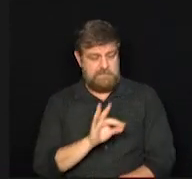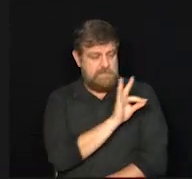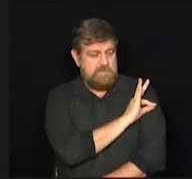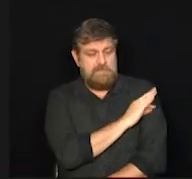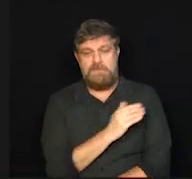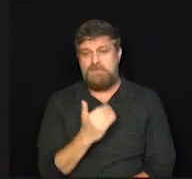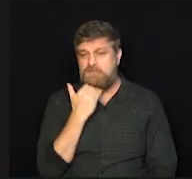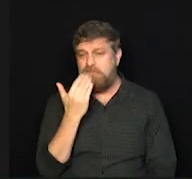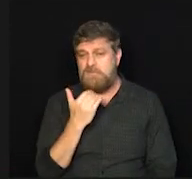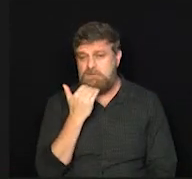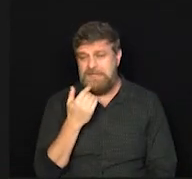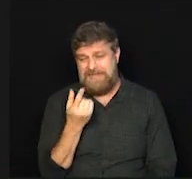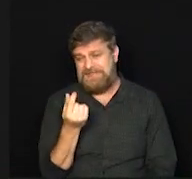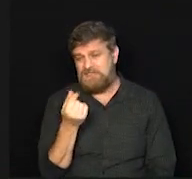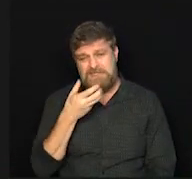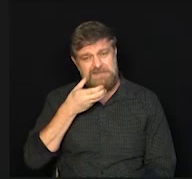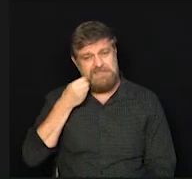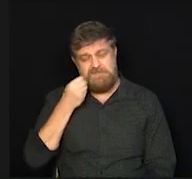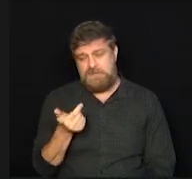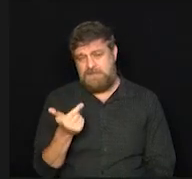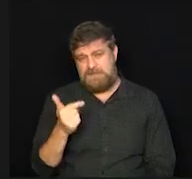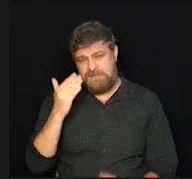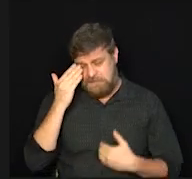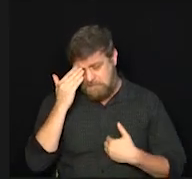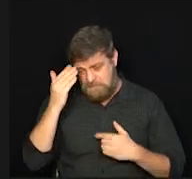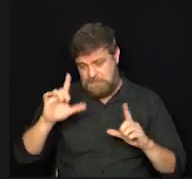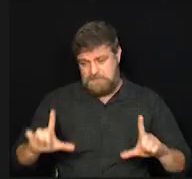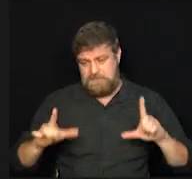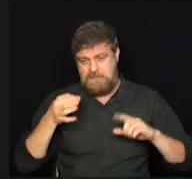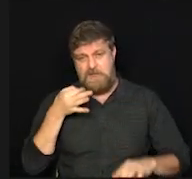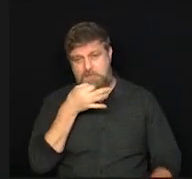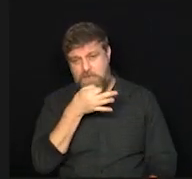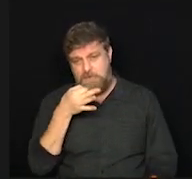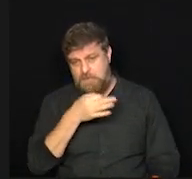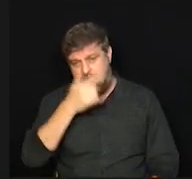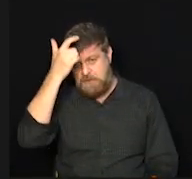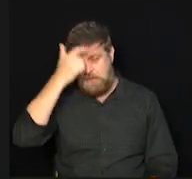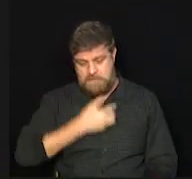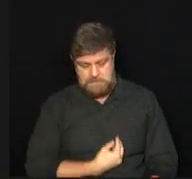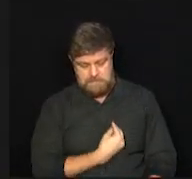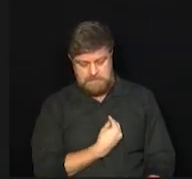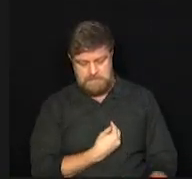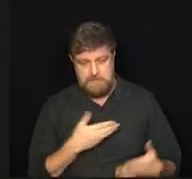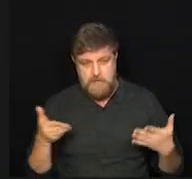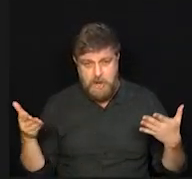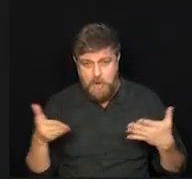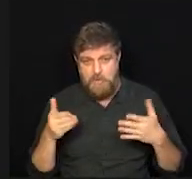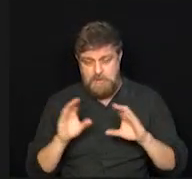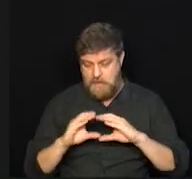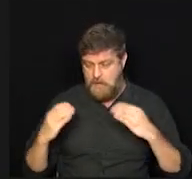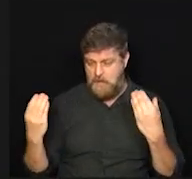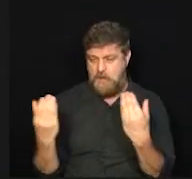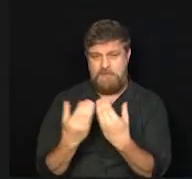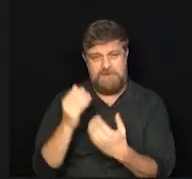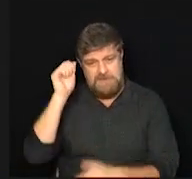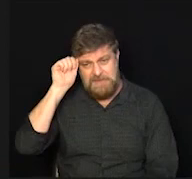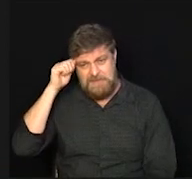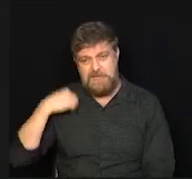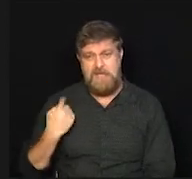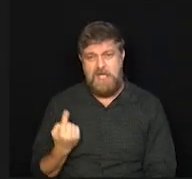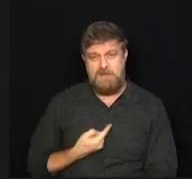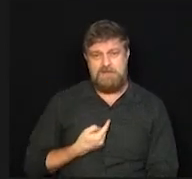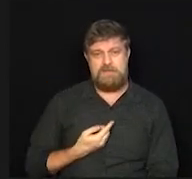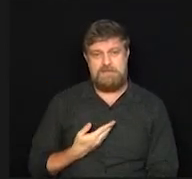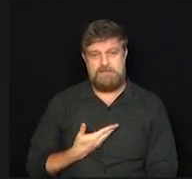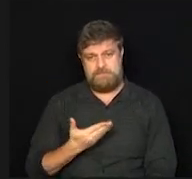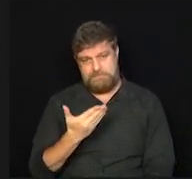do poder público tão agradeço a oportunidade de estarmos aqui hoje a nossa comunidade estamos aqui a